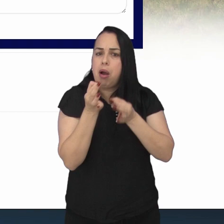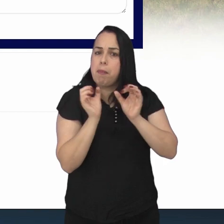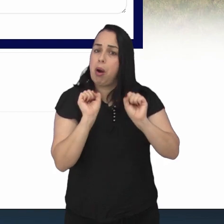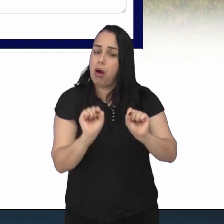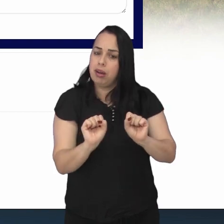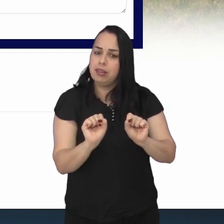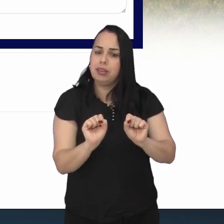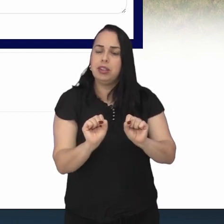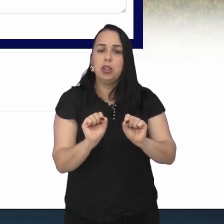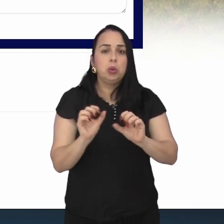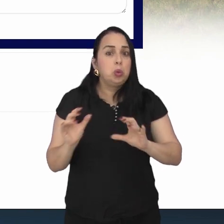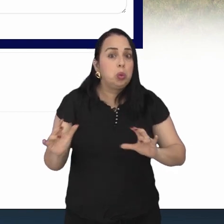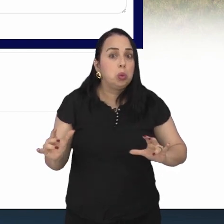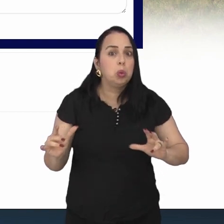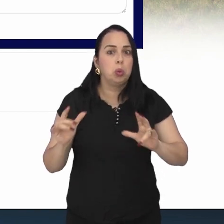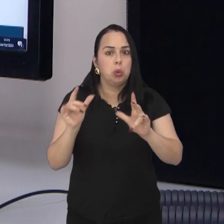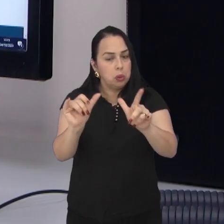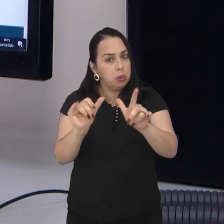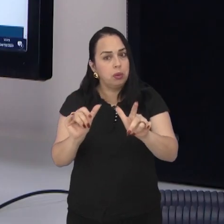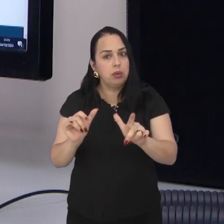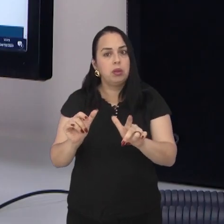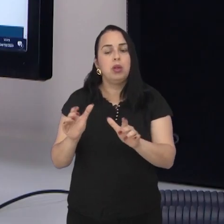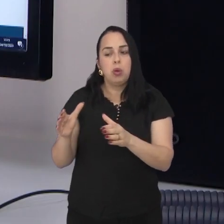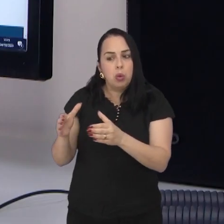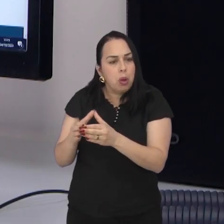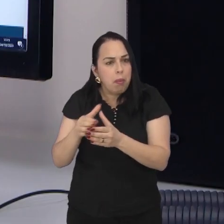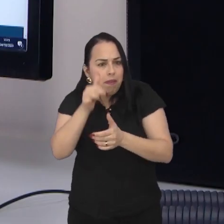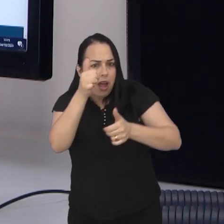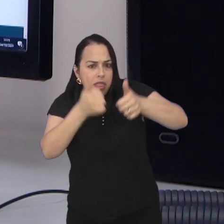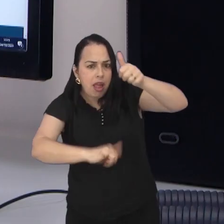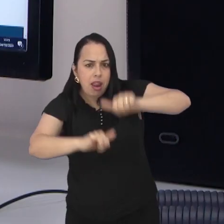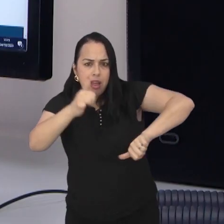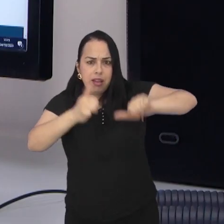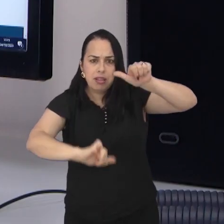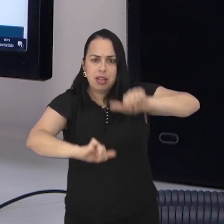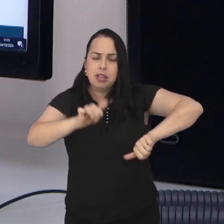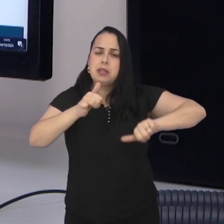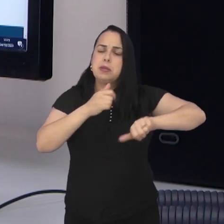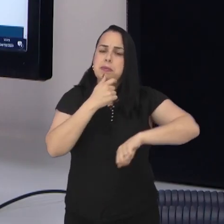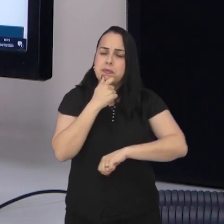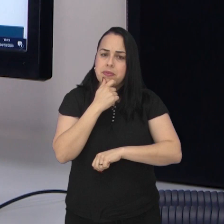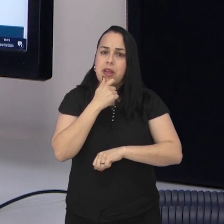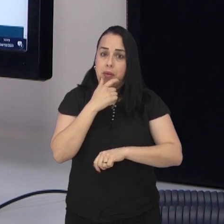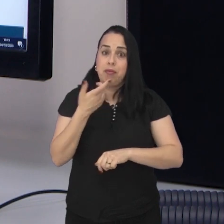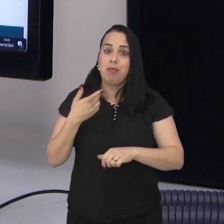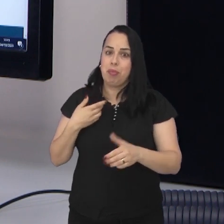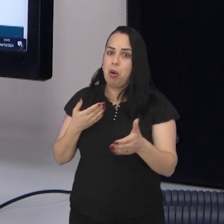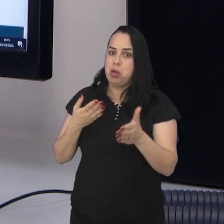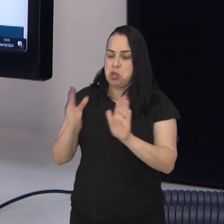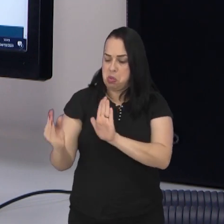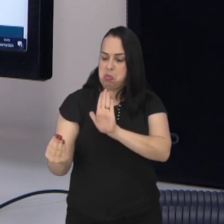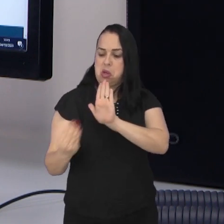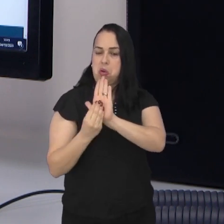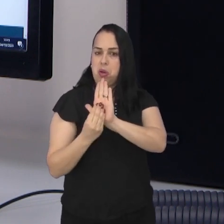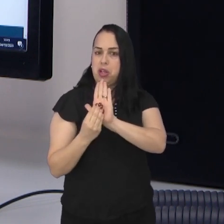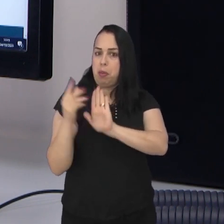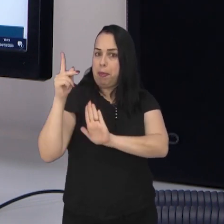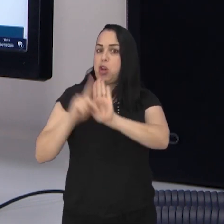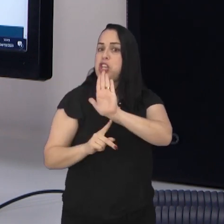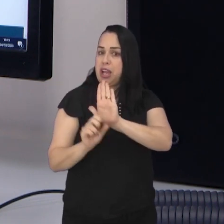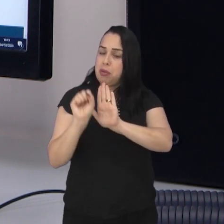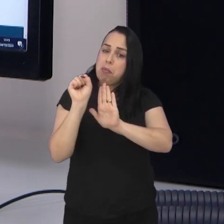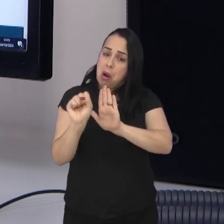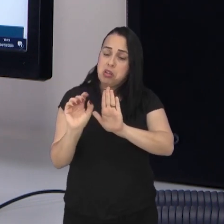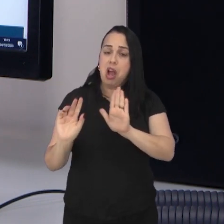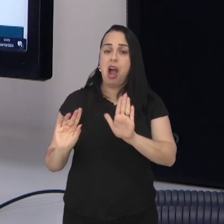comentário. Todas as contribuições serão analisadas e aquelas que tiverem viabilidade técnica poderão ser incluídas no projeto da